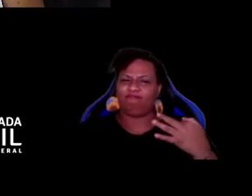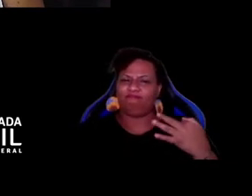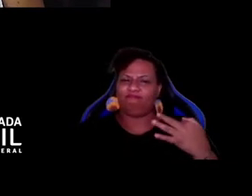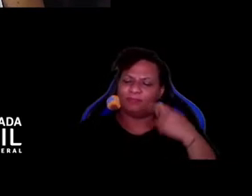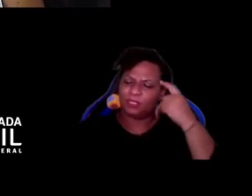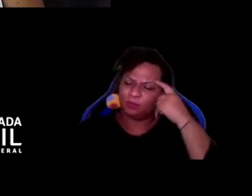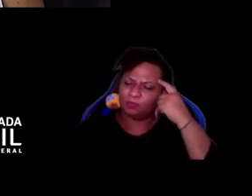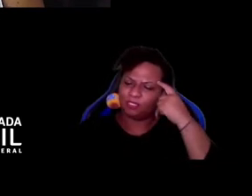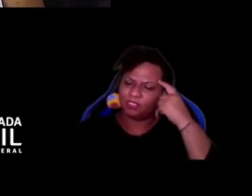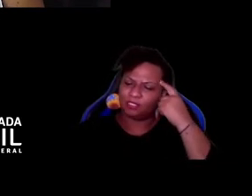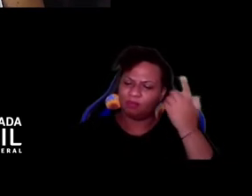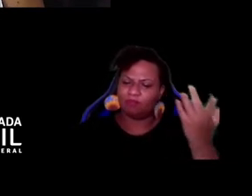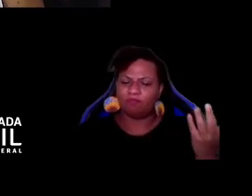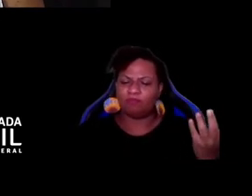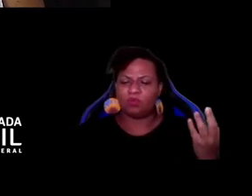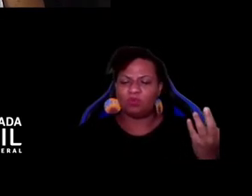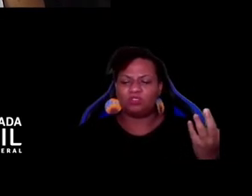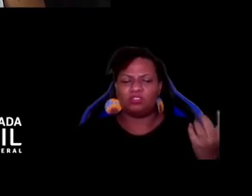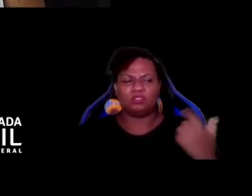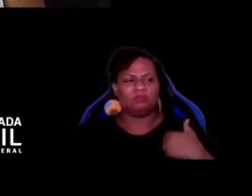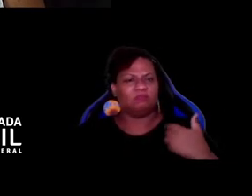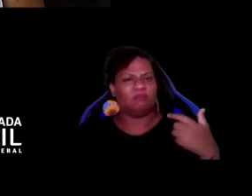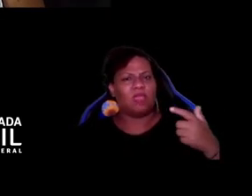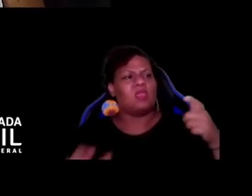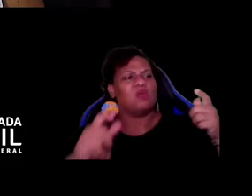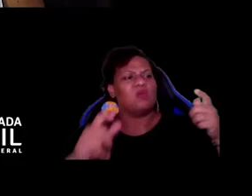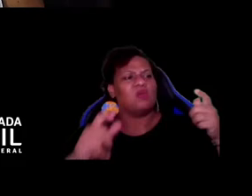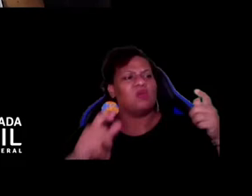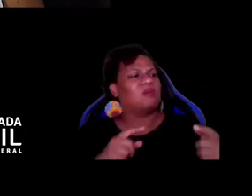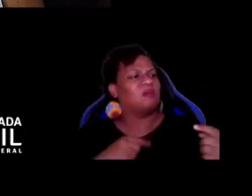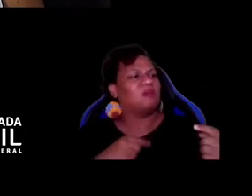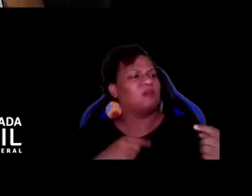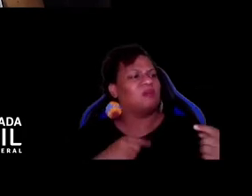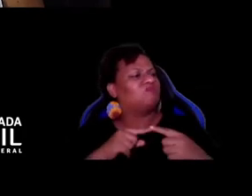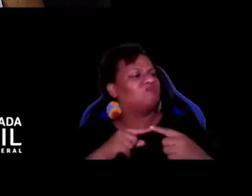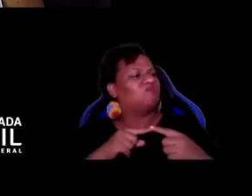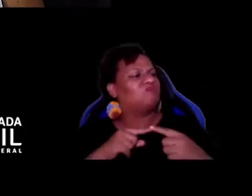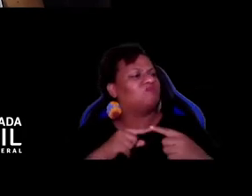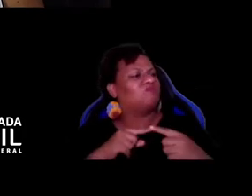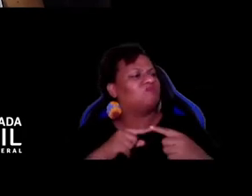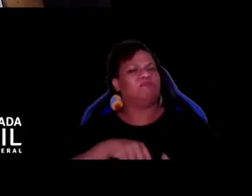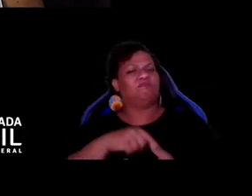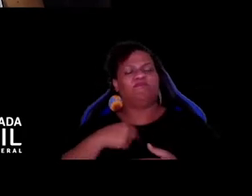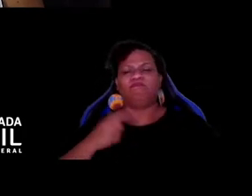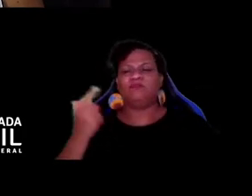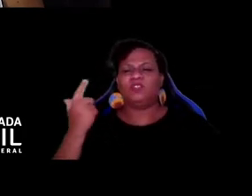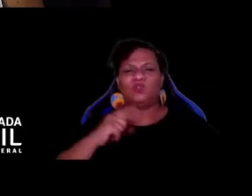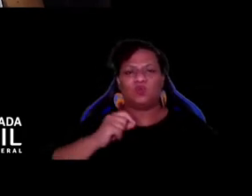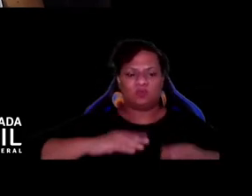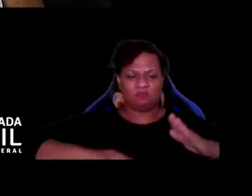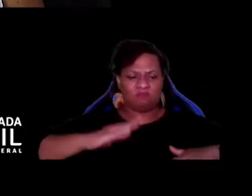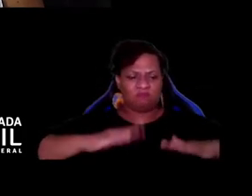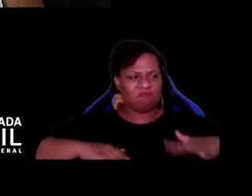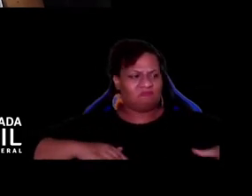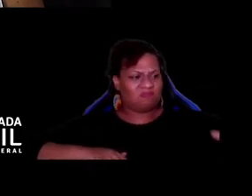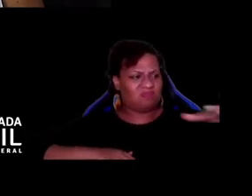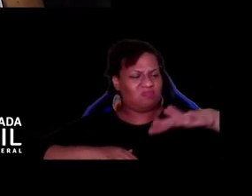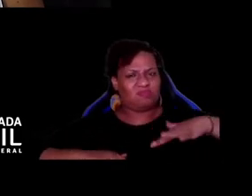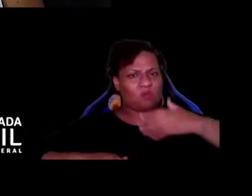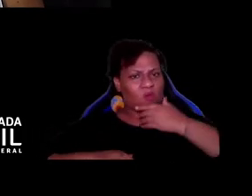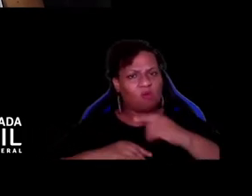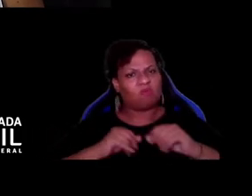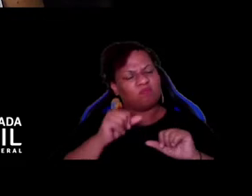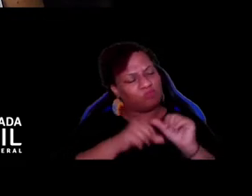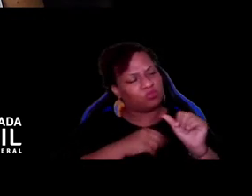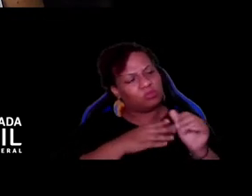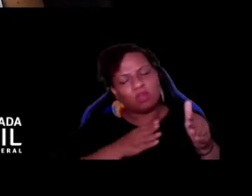poxa, aqui não é meu espaço, não é o meu lugar. Eu não vou me conseguir me estabelecer enquanto percussionista nessa seara. E foi aí que eu fui fazer